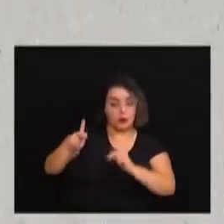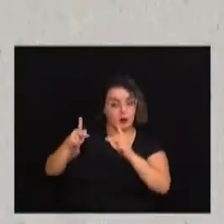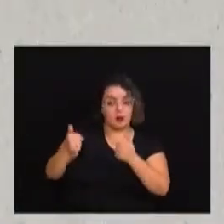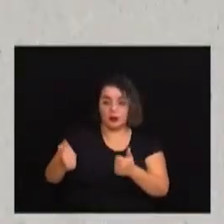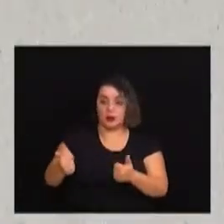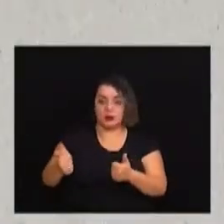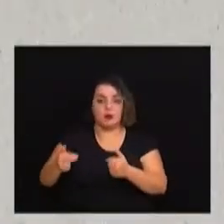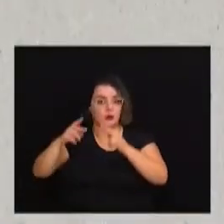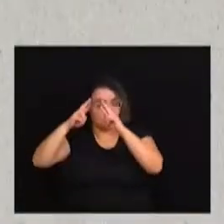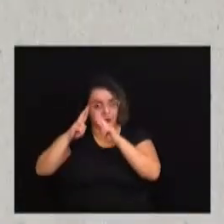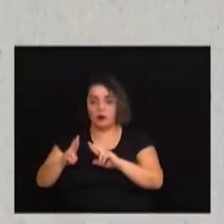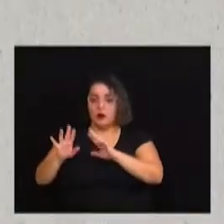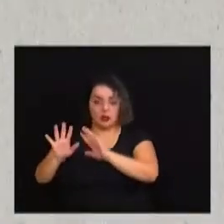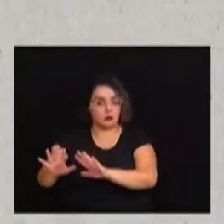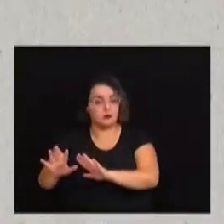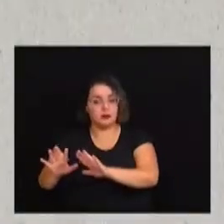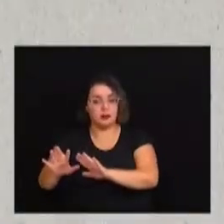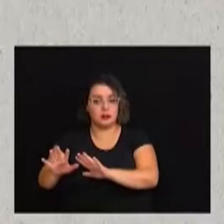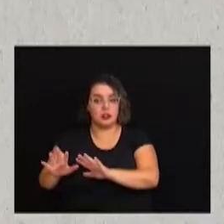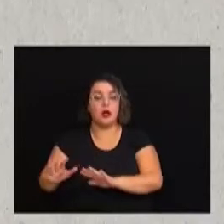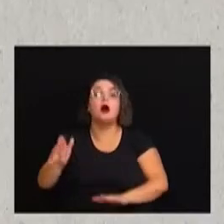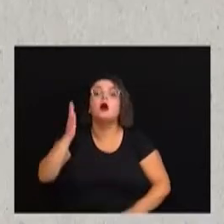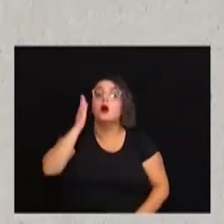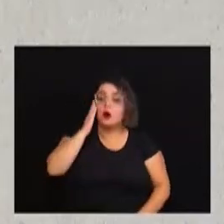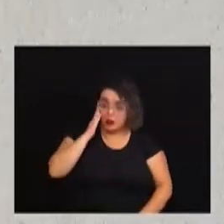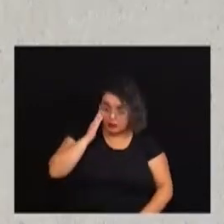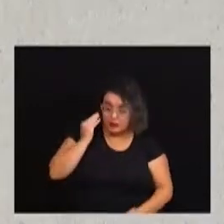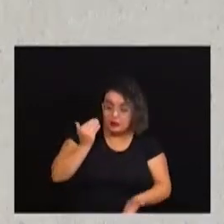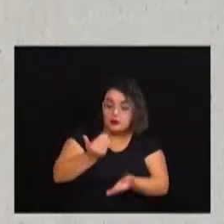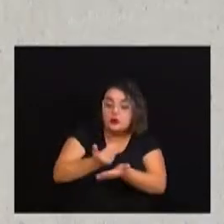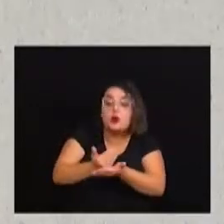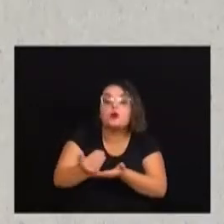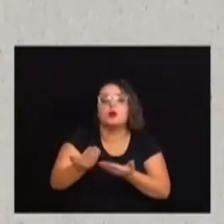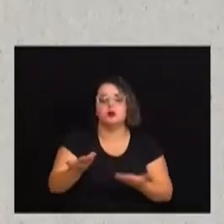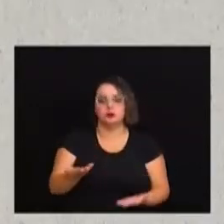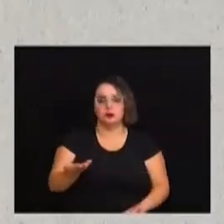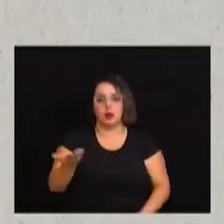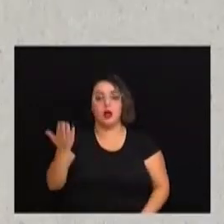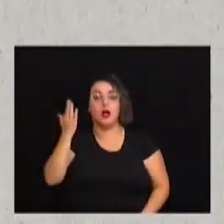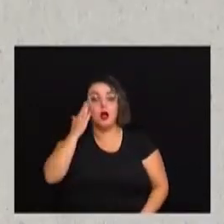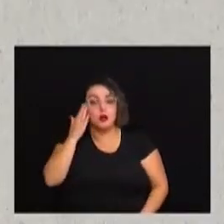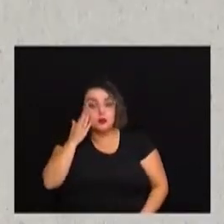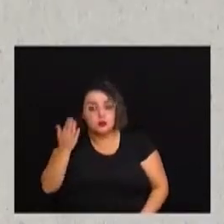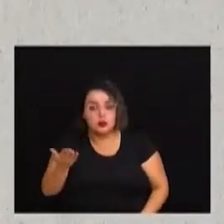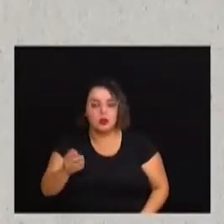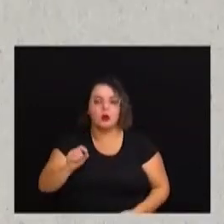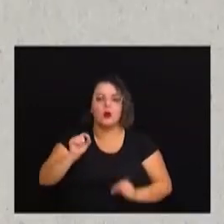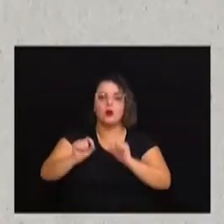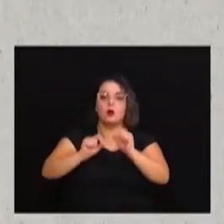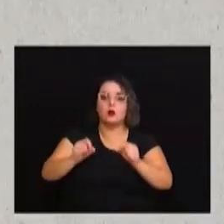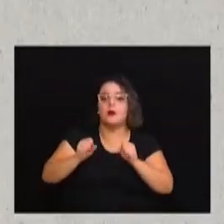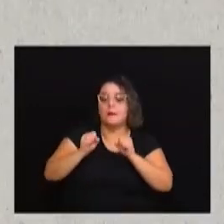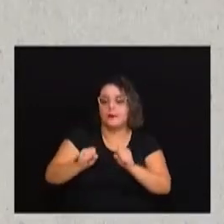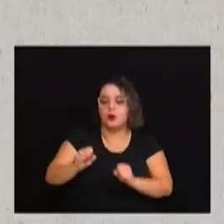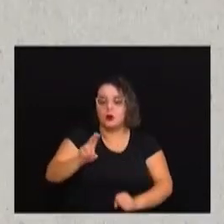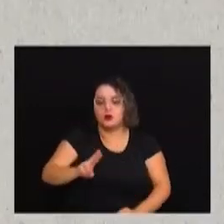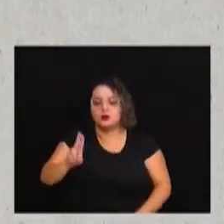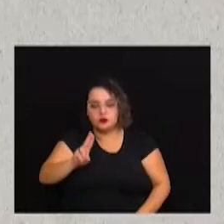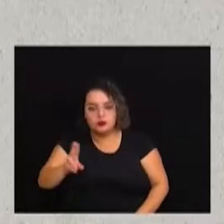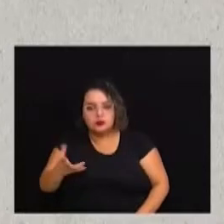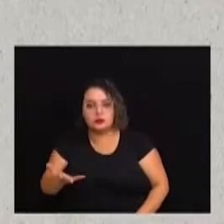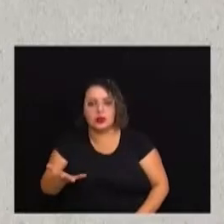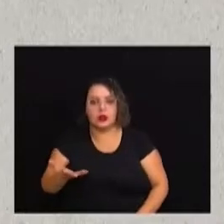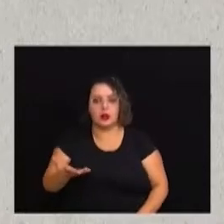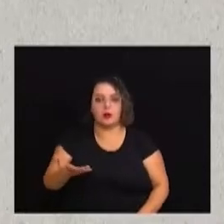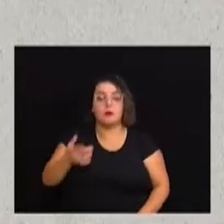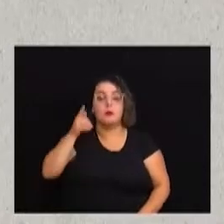eu vou respeitar, e agora eu sei de onde eu começo, eu sei o que eu posso usar para